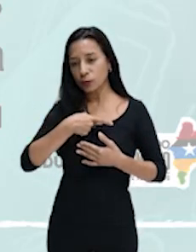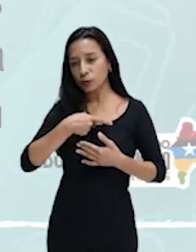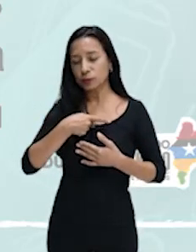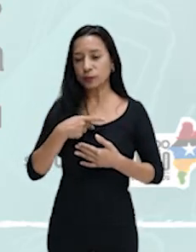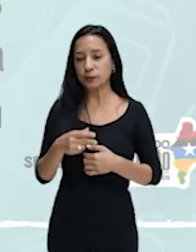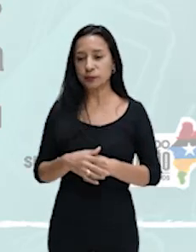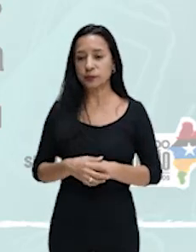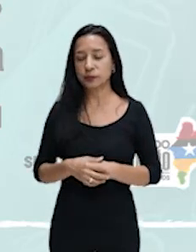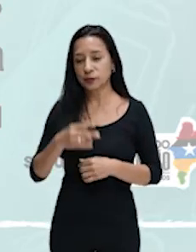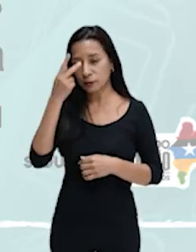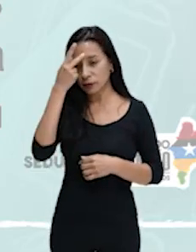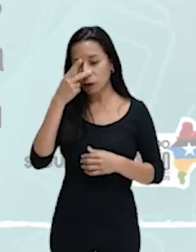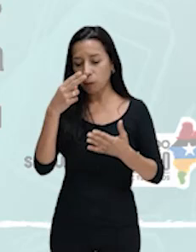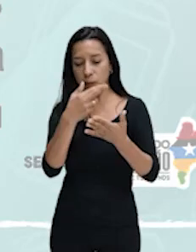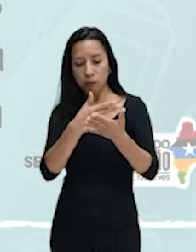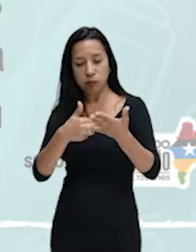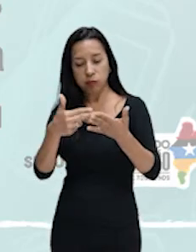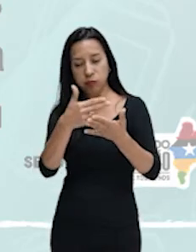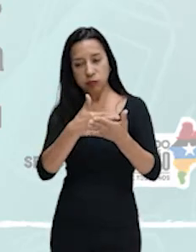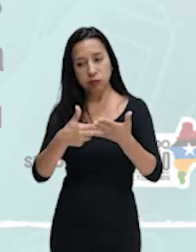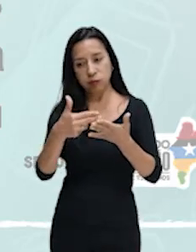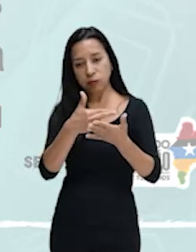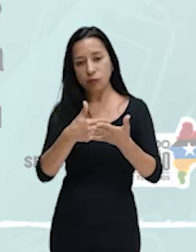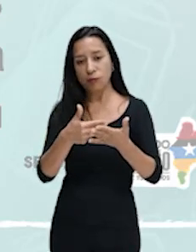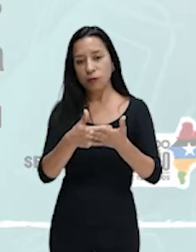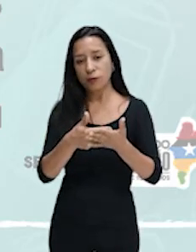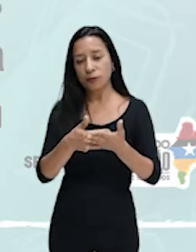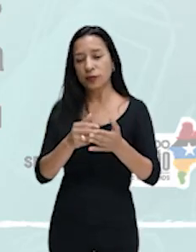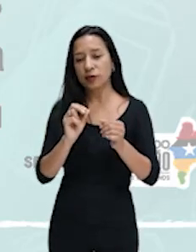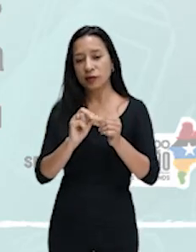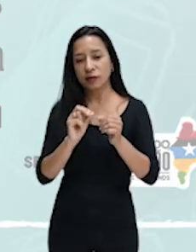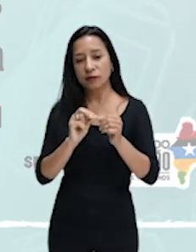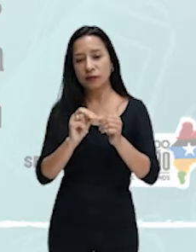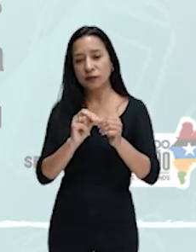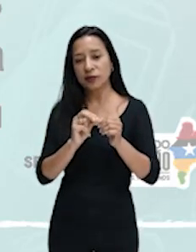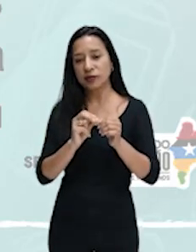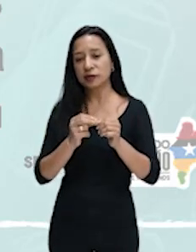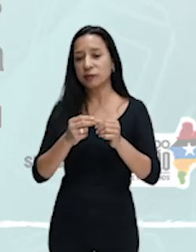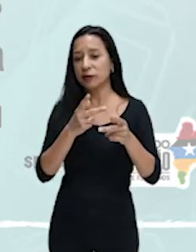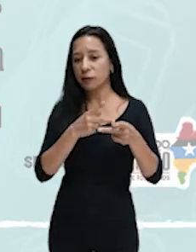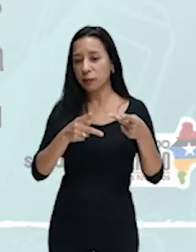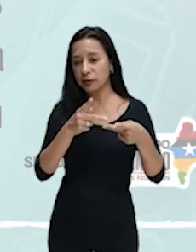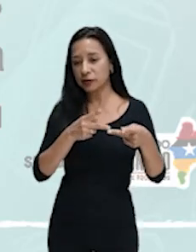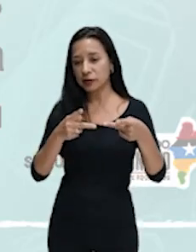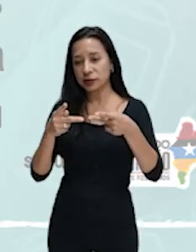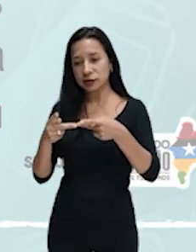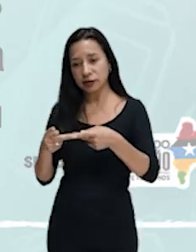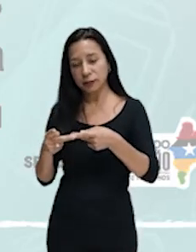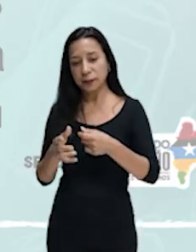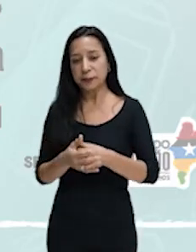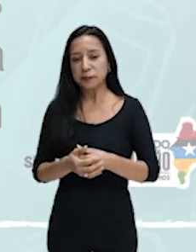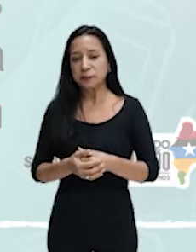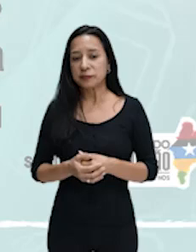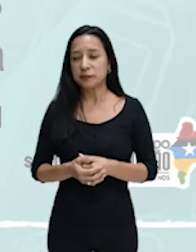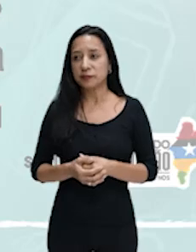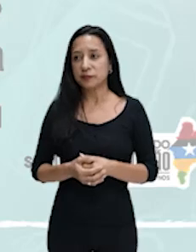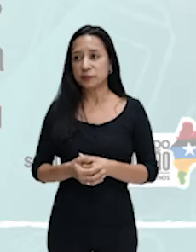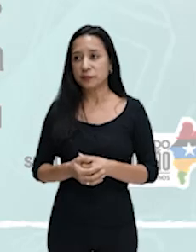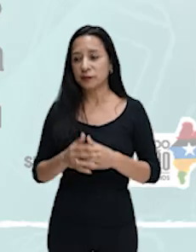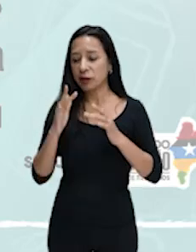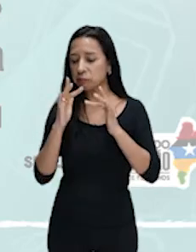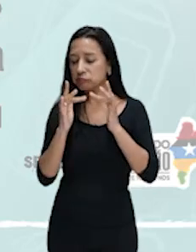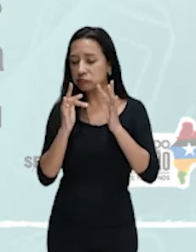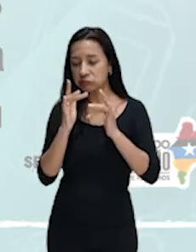namoradeira, viu, gente? Apesar de todos os problemas que ela tinha, ela namorava. No entanto, ela já pintava autorretratos desde o